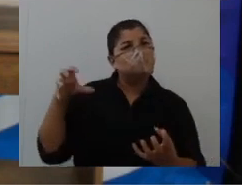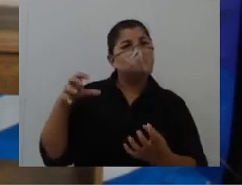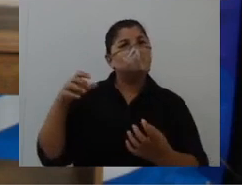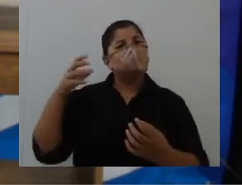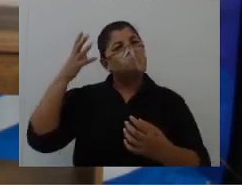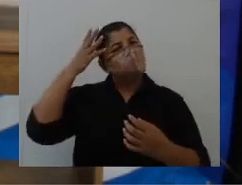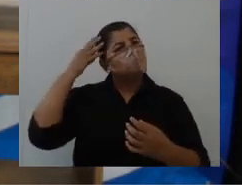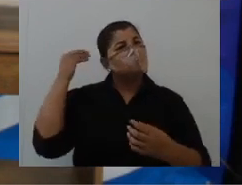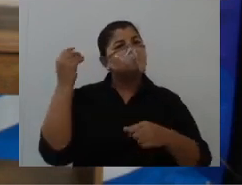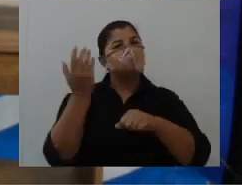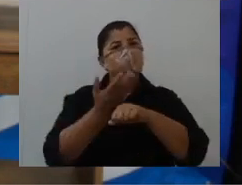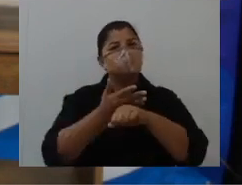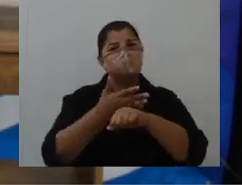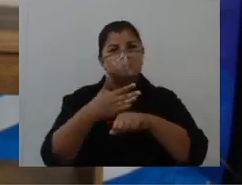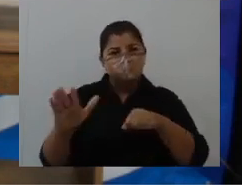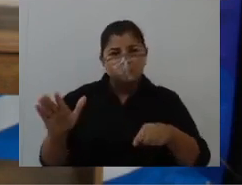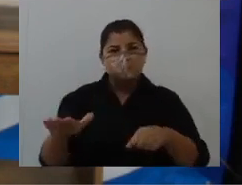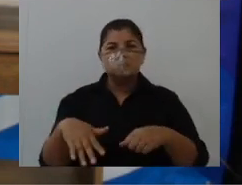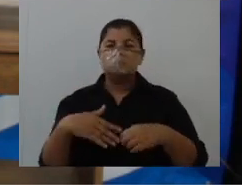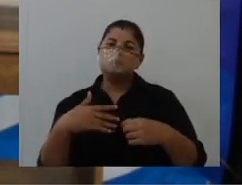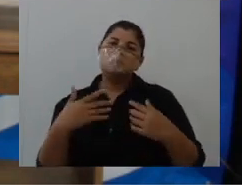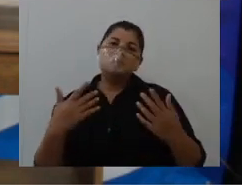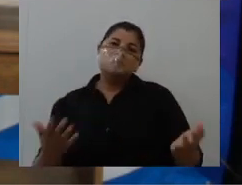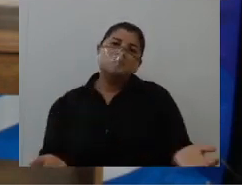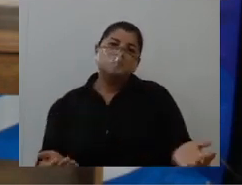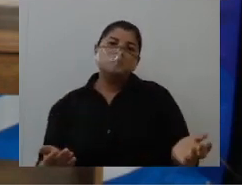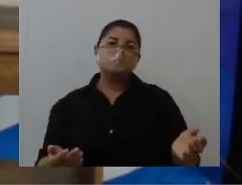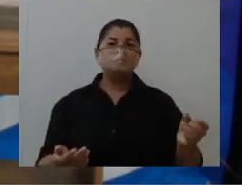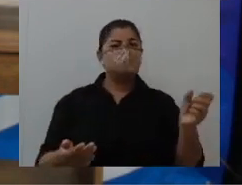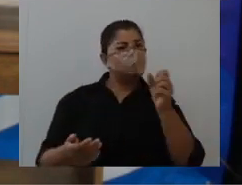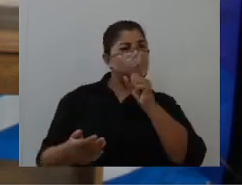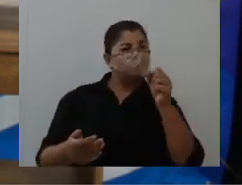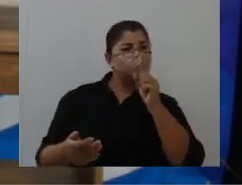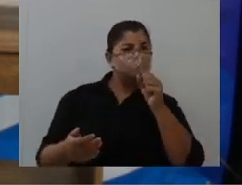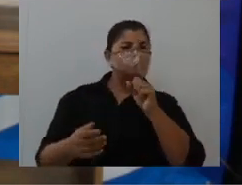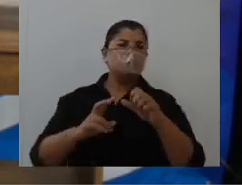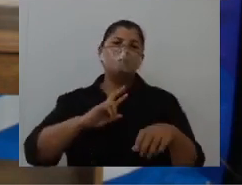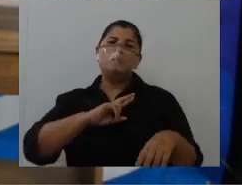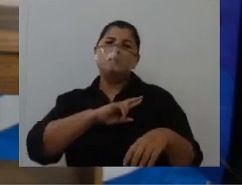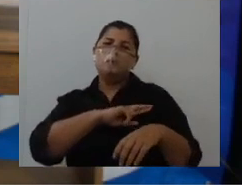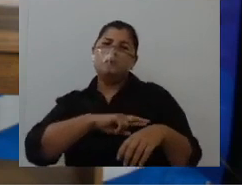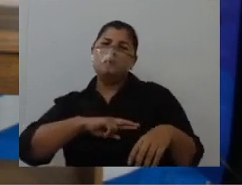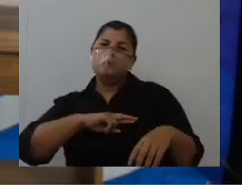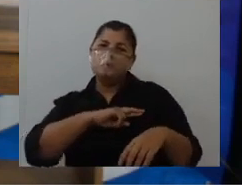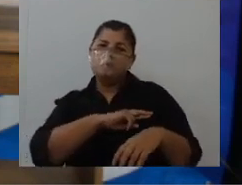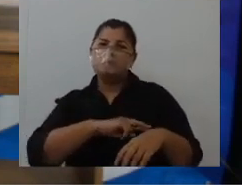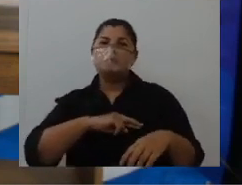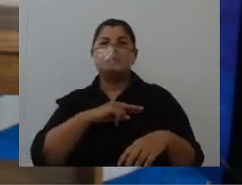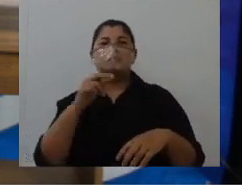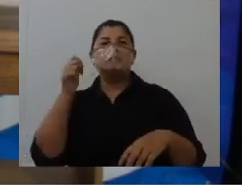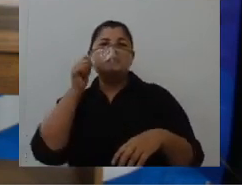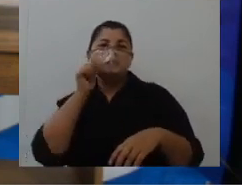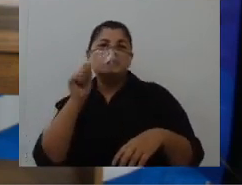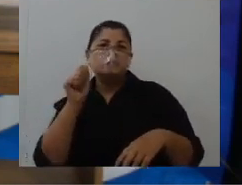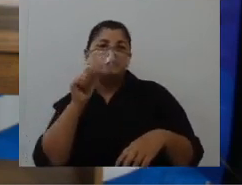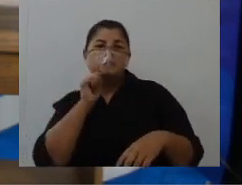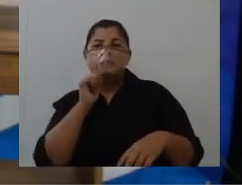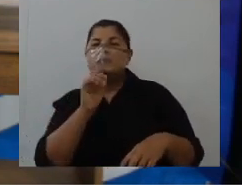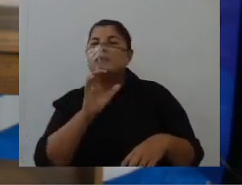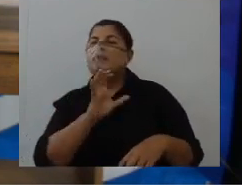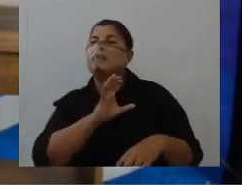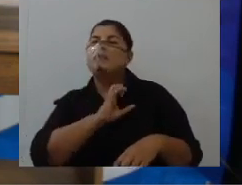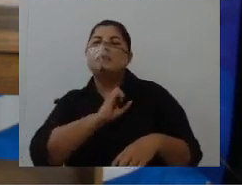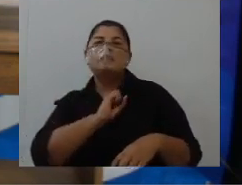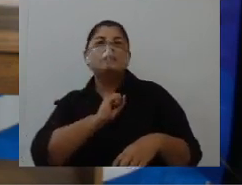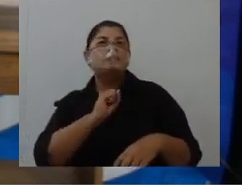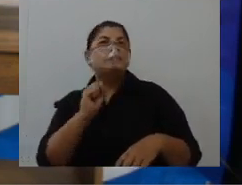cabelos grisalhos, canta música romântica, nossas mães geralmente